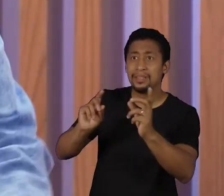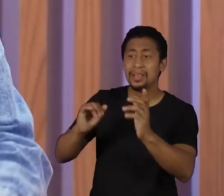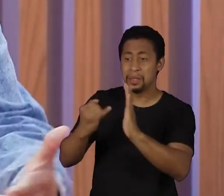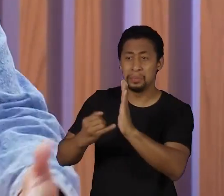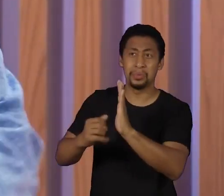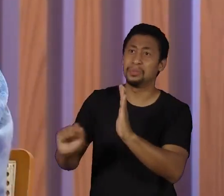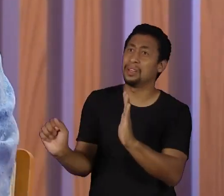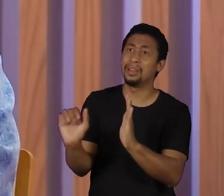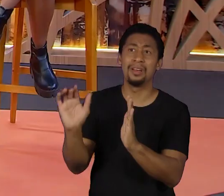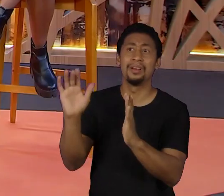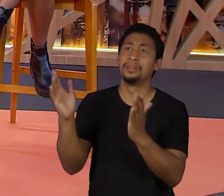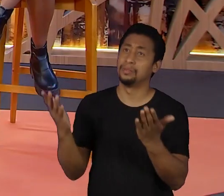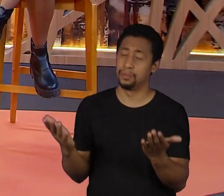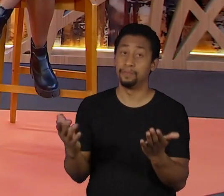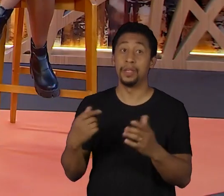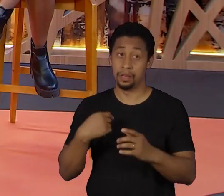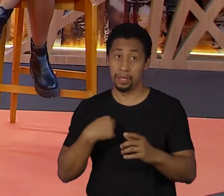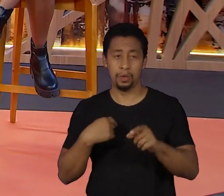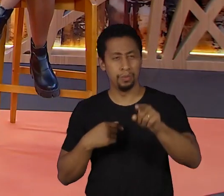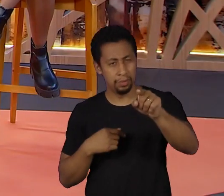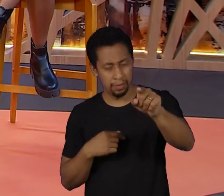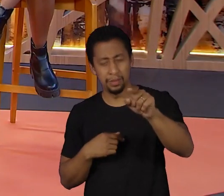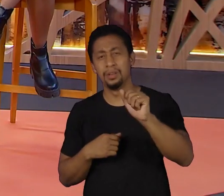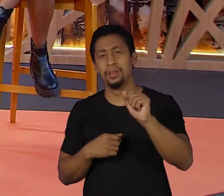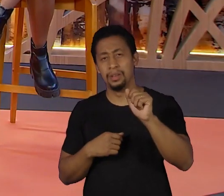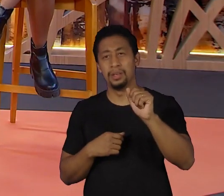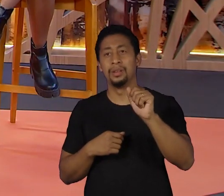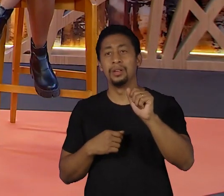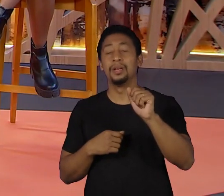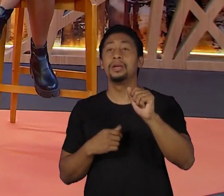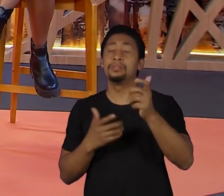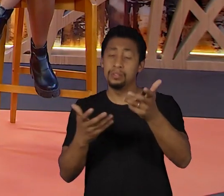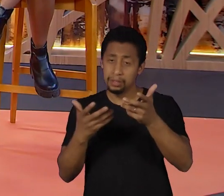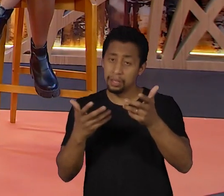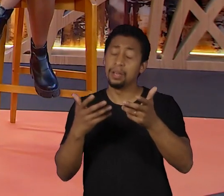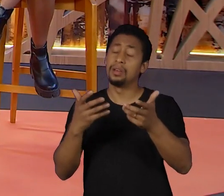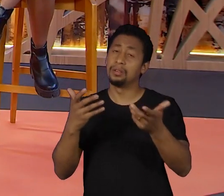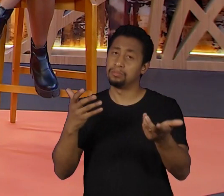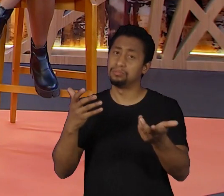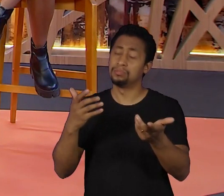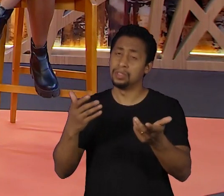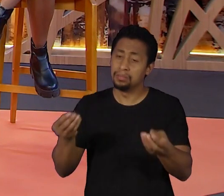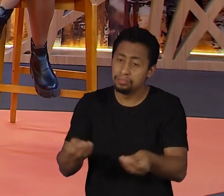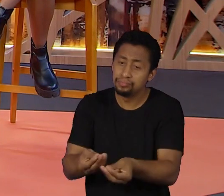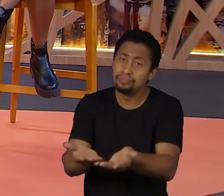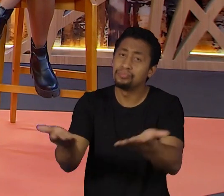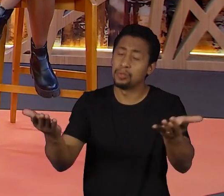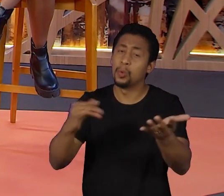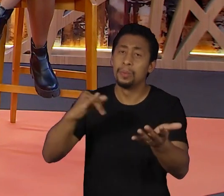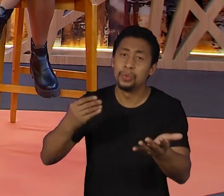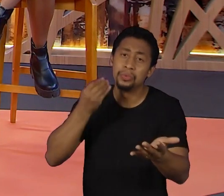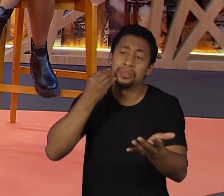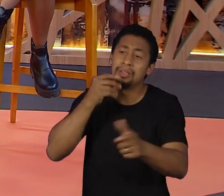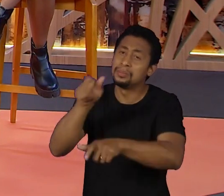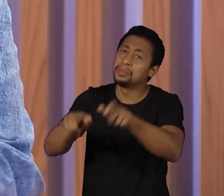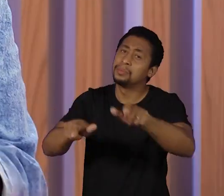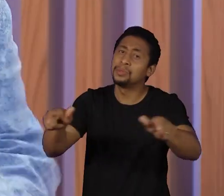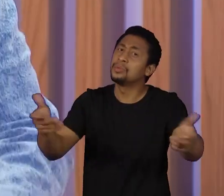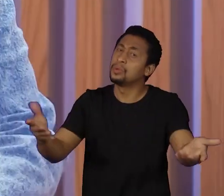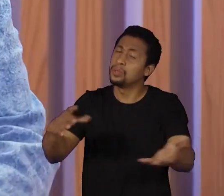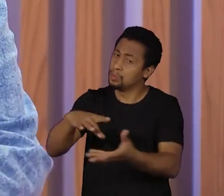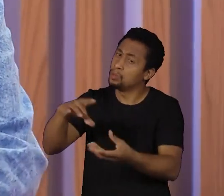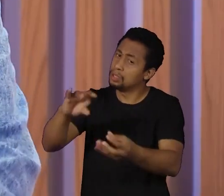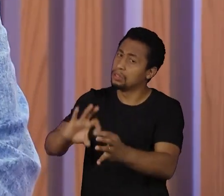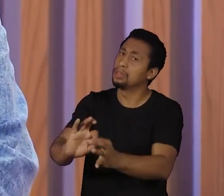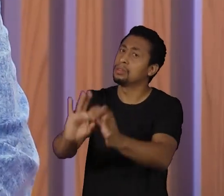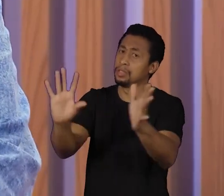Dani super junta, de democratizar isso. Porque a democratização vai trazer novas pessoas, pessoas periféricas, mais